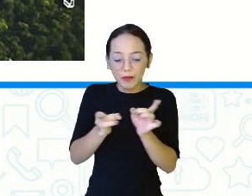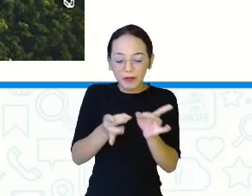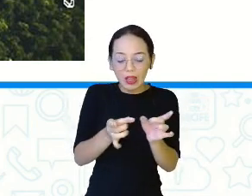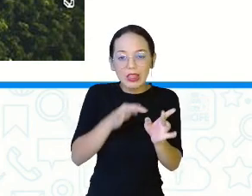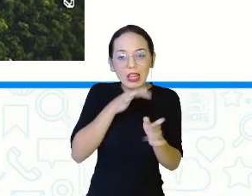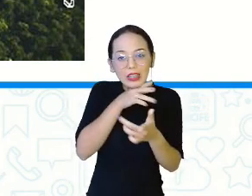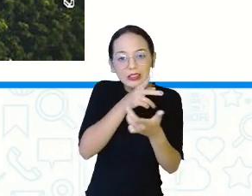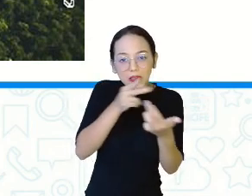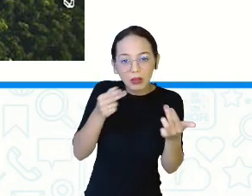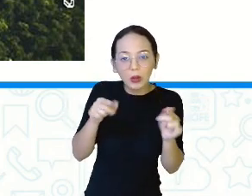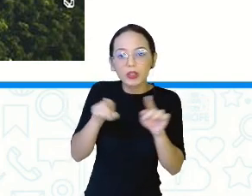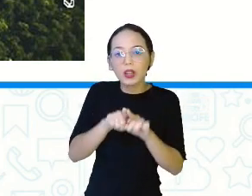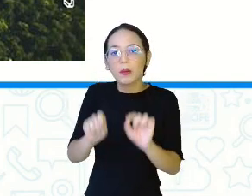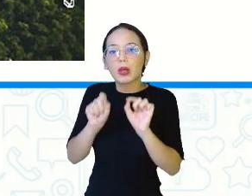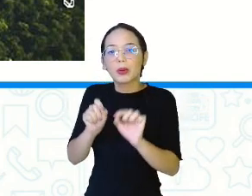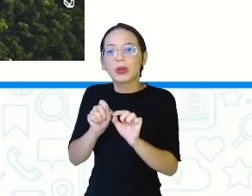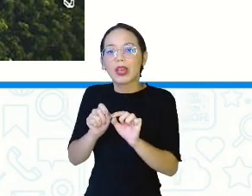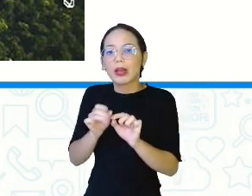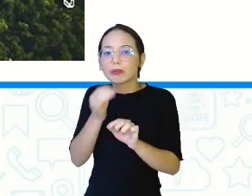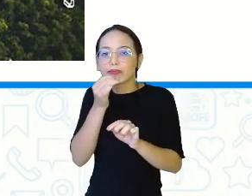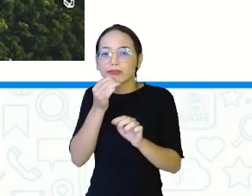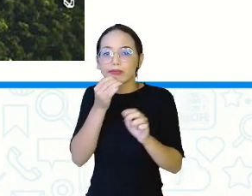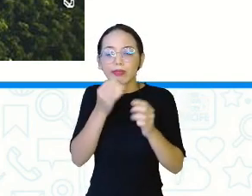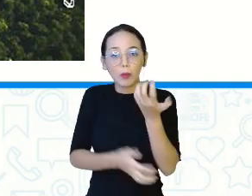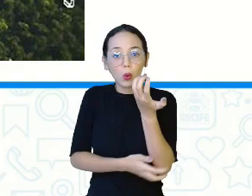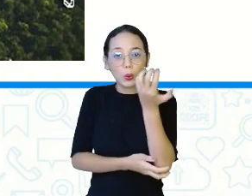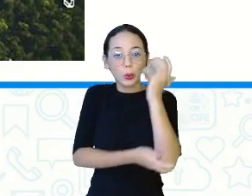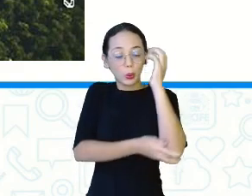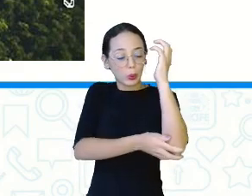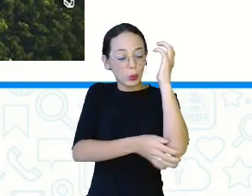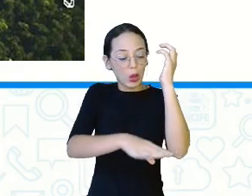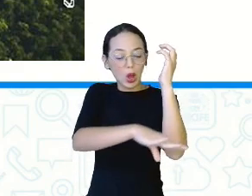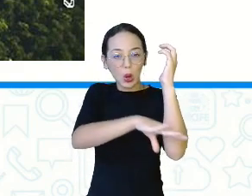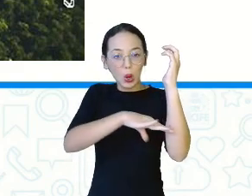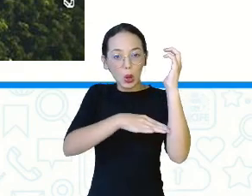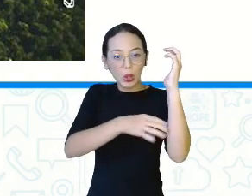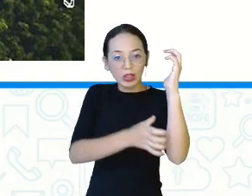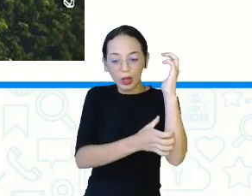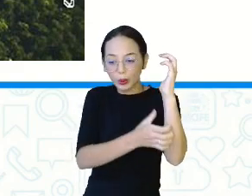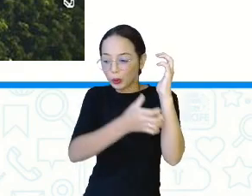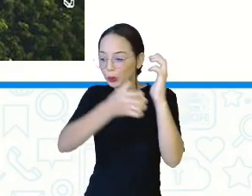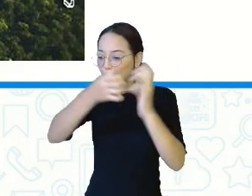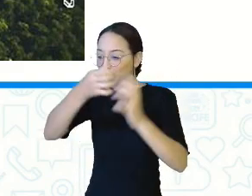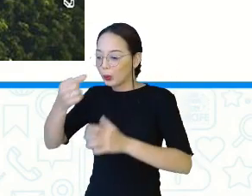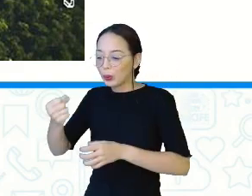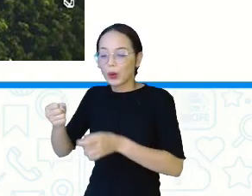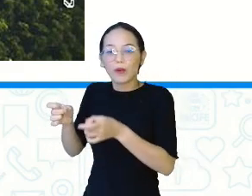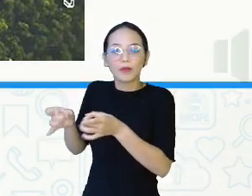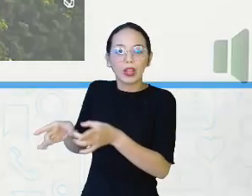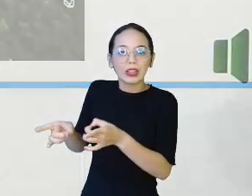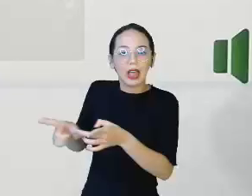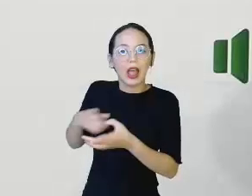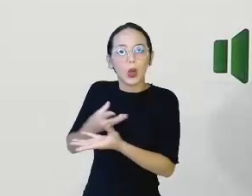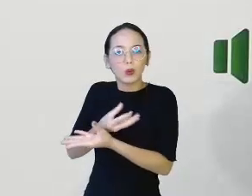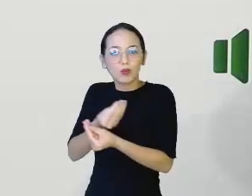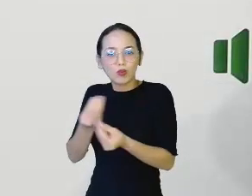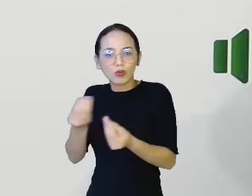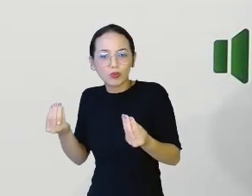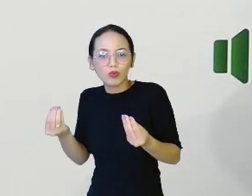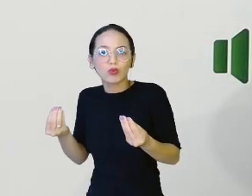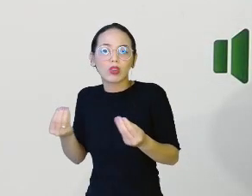animais, também existe o tráfico de madeiras, porque são madeiras muito boas. Então, muitas madeireiras,